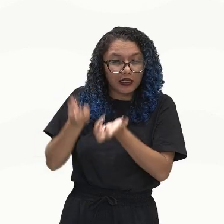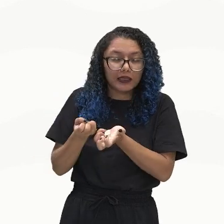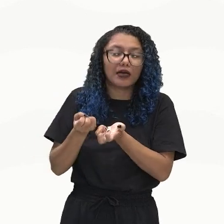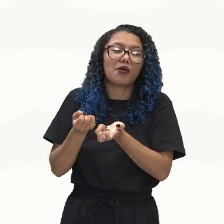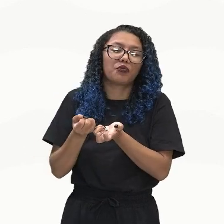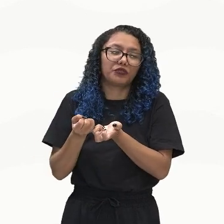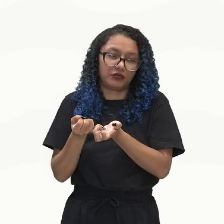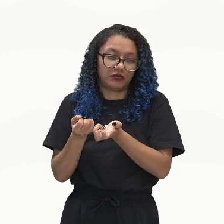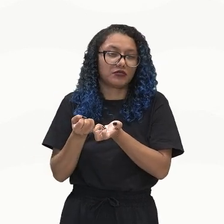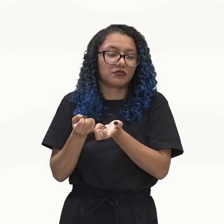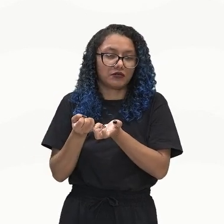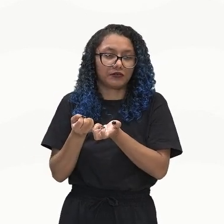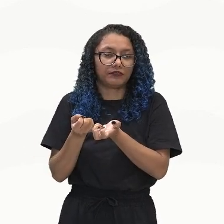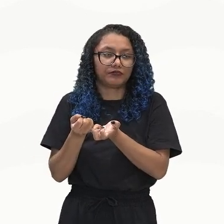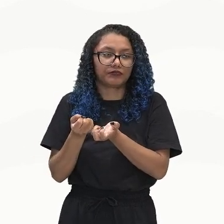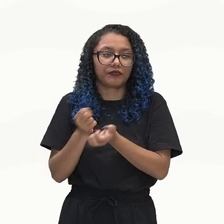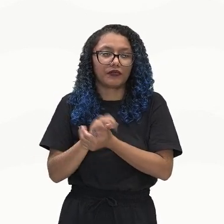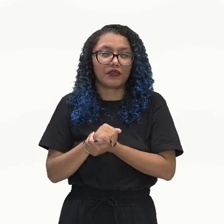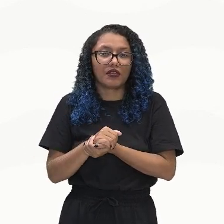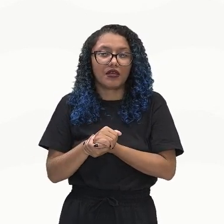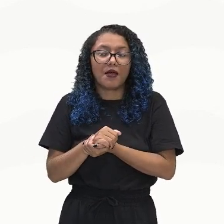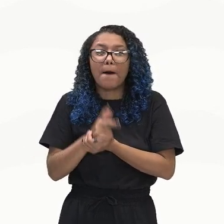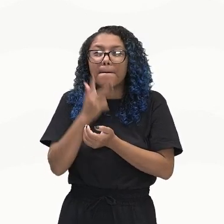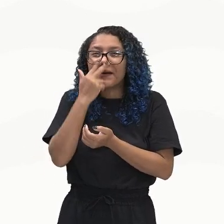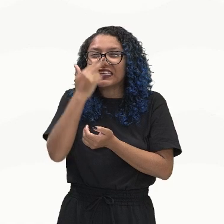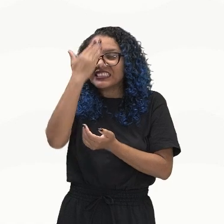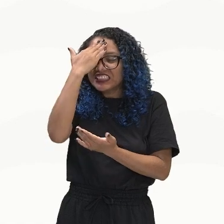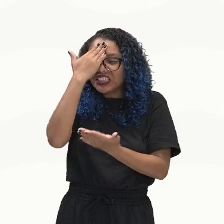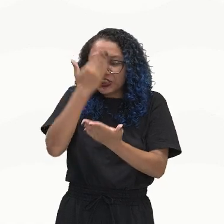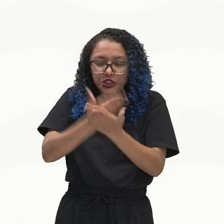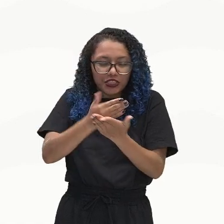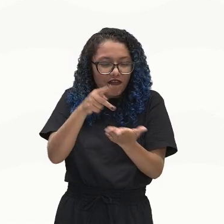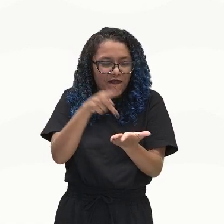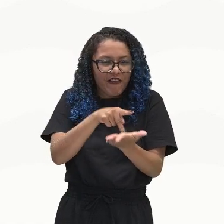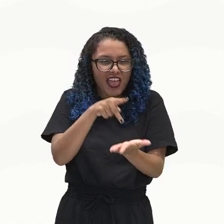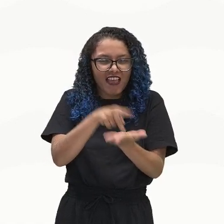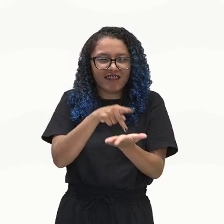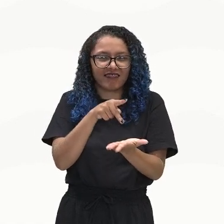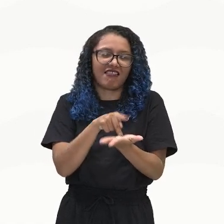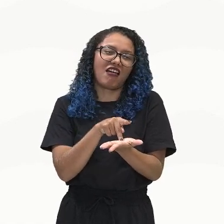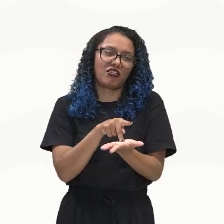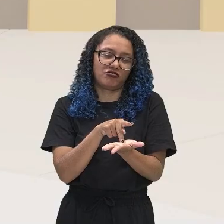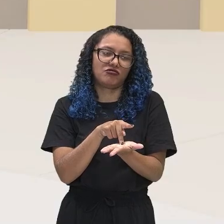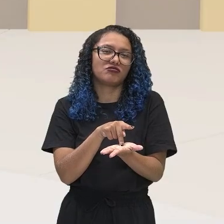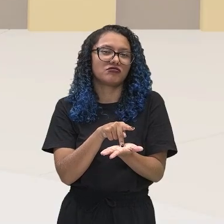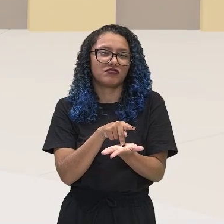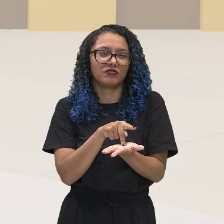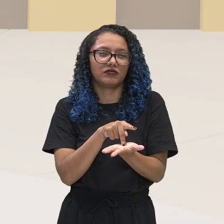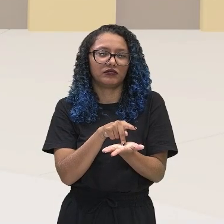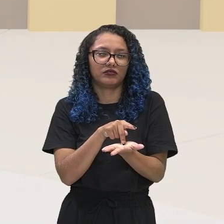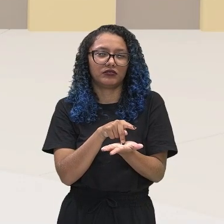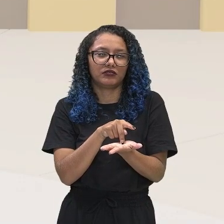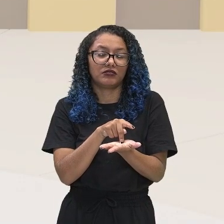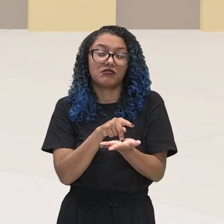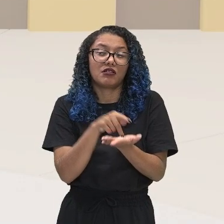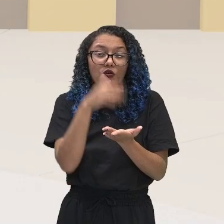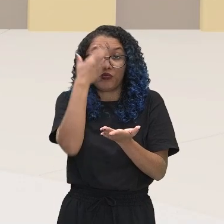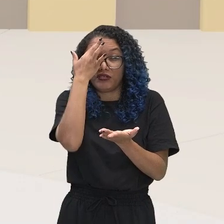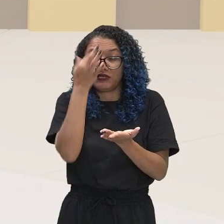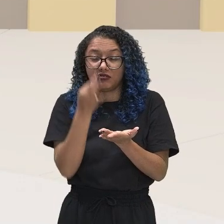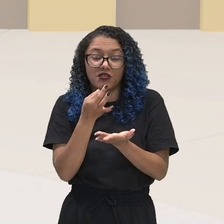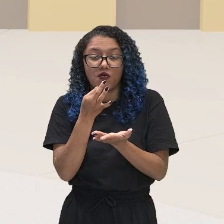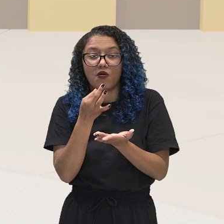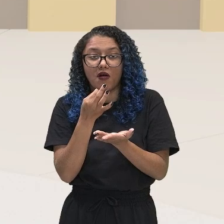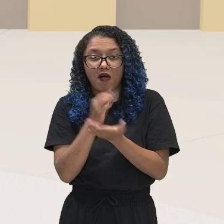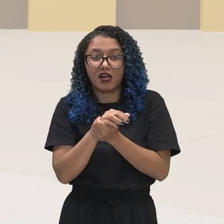nos como verdade, né? Então, as crenças limitantes são interpretações, coisas que nós assumimos na nossa vida